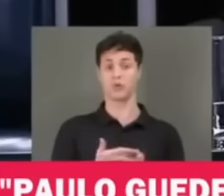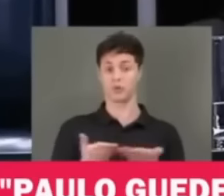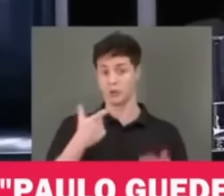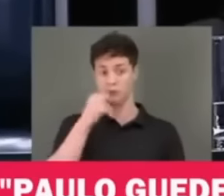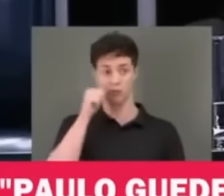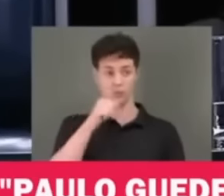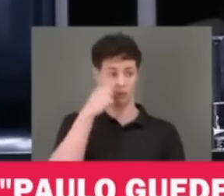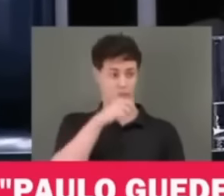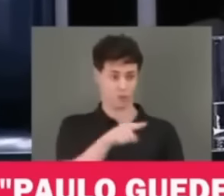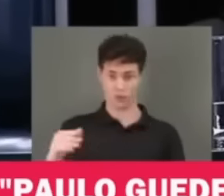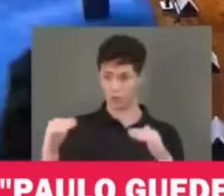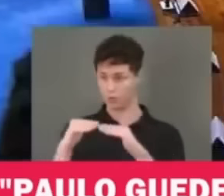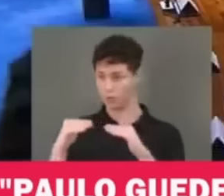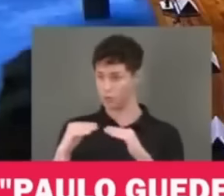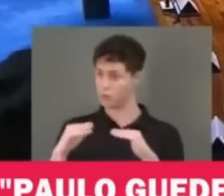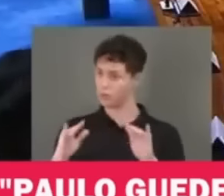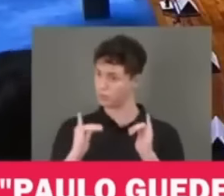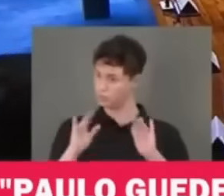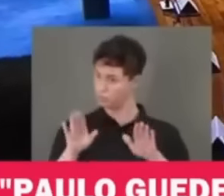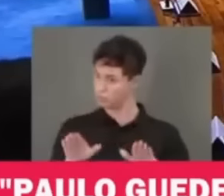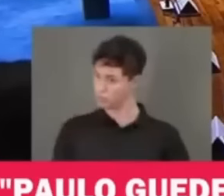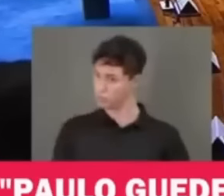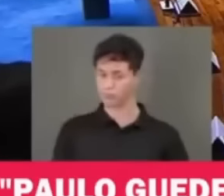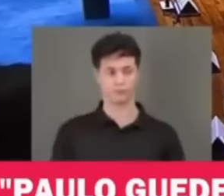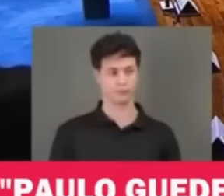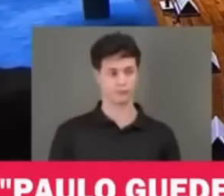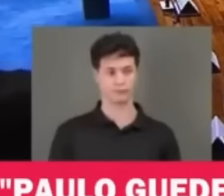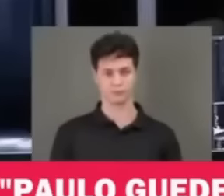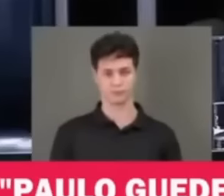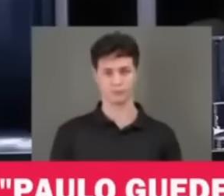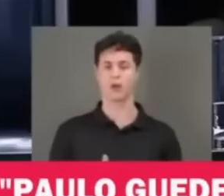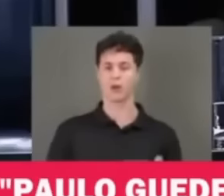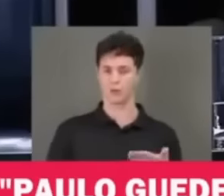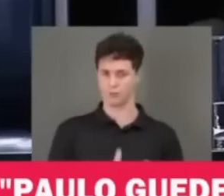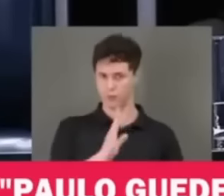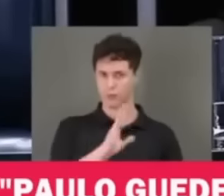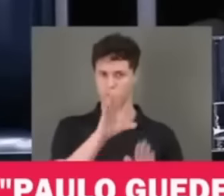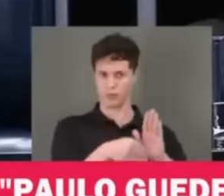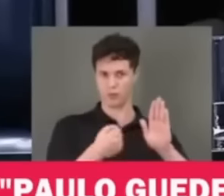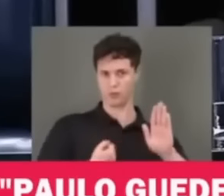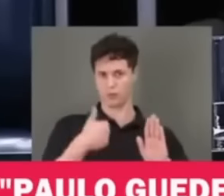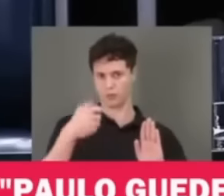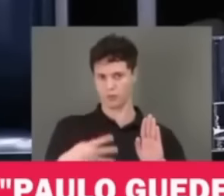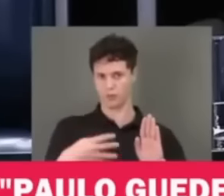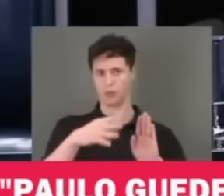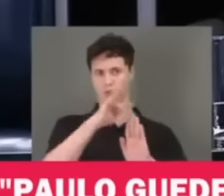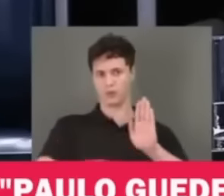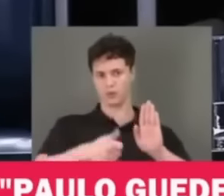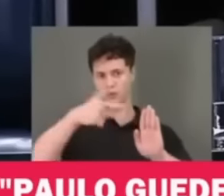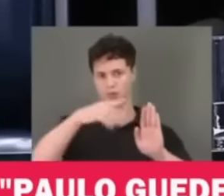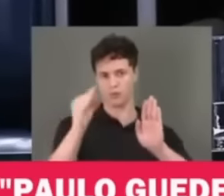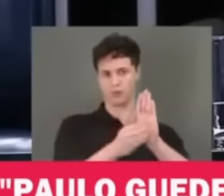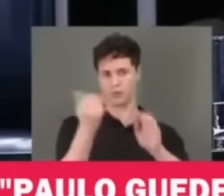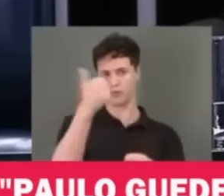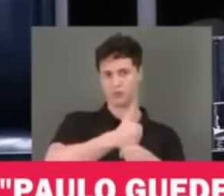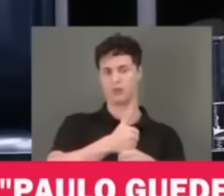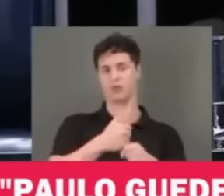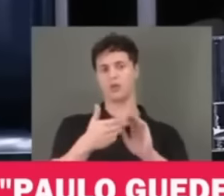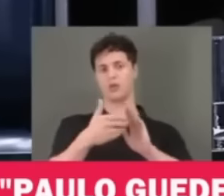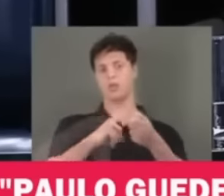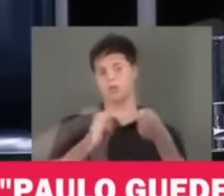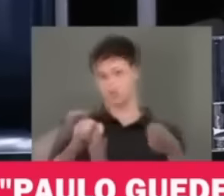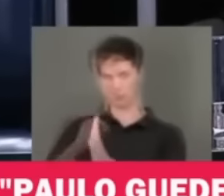senadores que aprovam permaneçam como se encontram aprovada emenda número 14 substitutivo com a supressão dos artigos 18